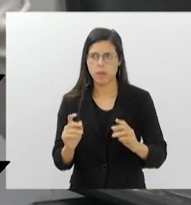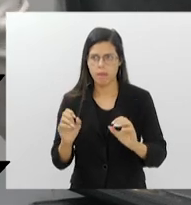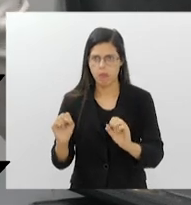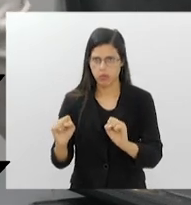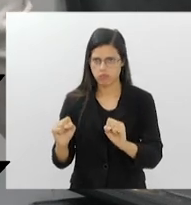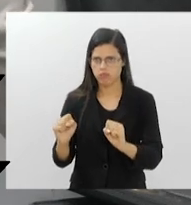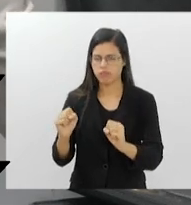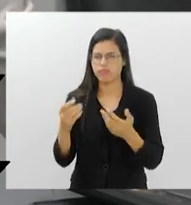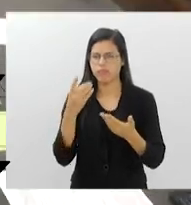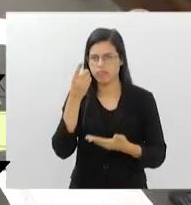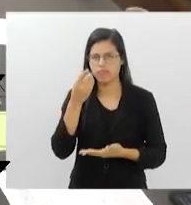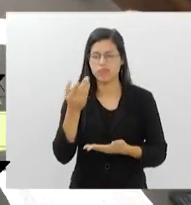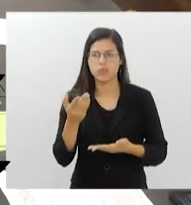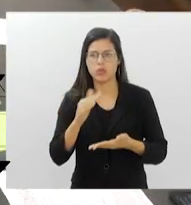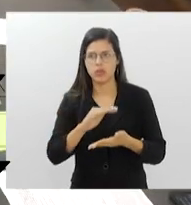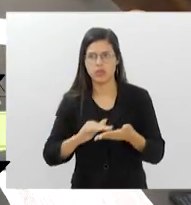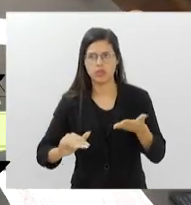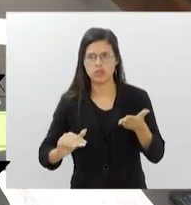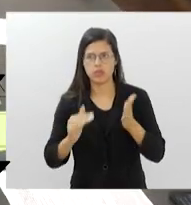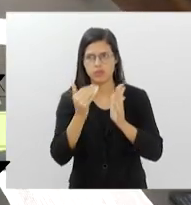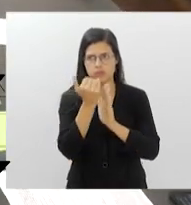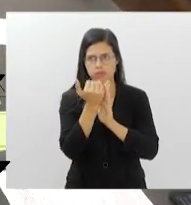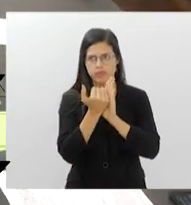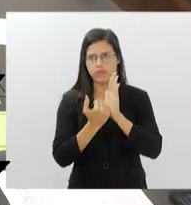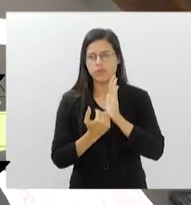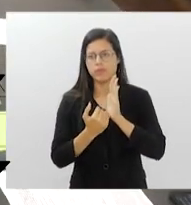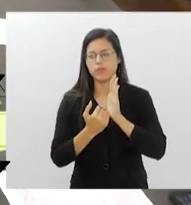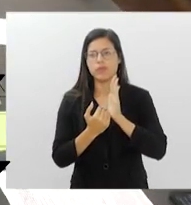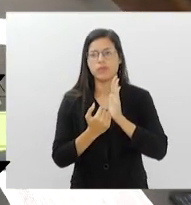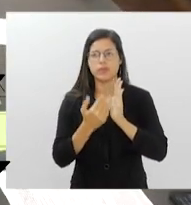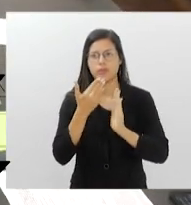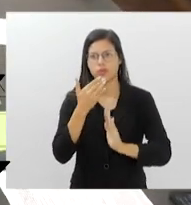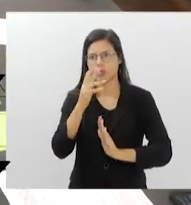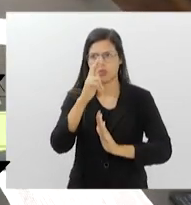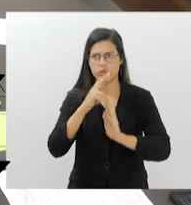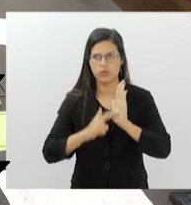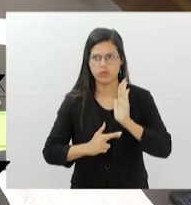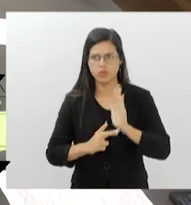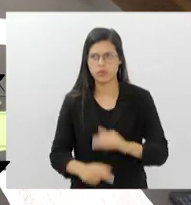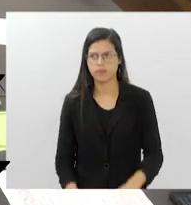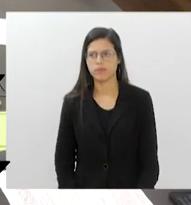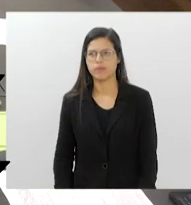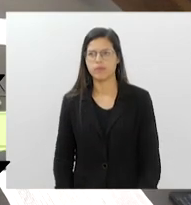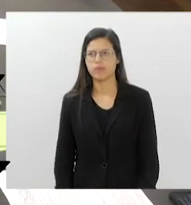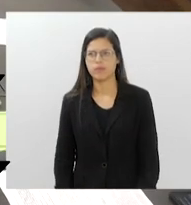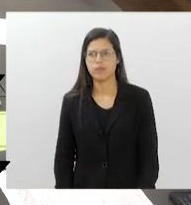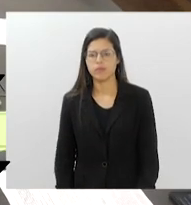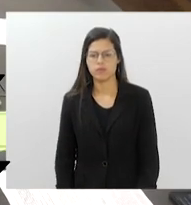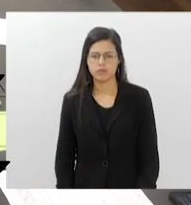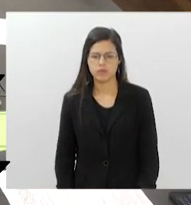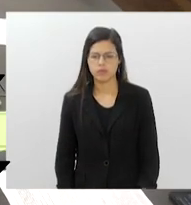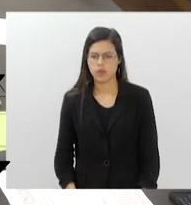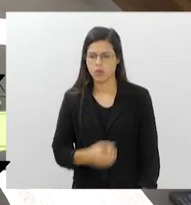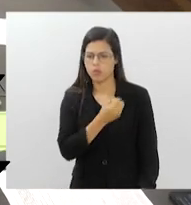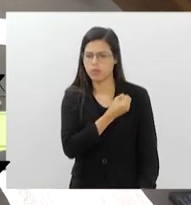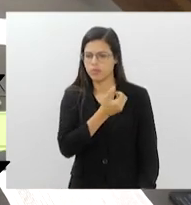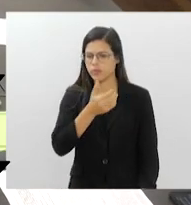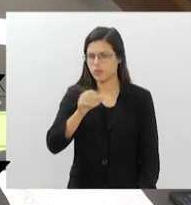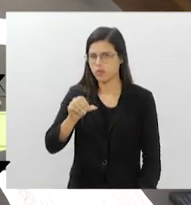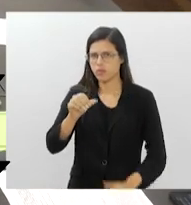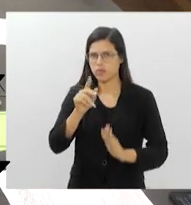Deputado então retirado de pauta a pedido do relator na verdade vamos ao